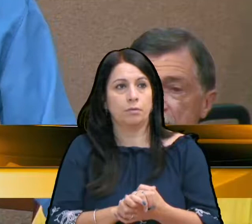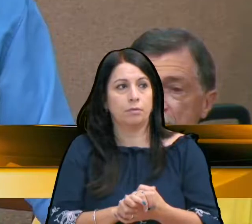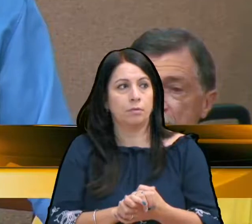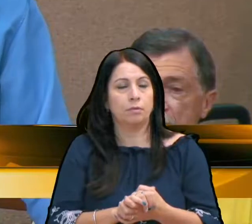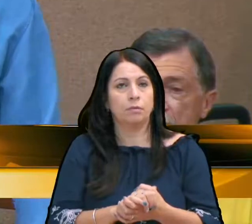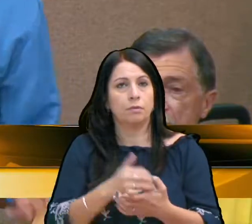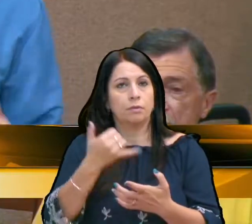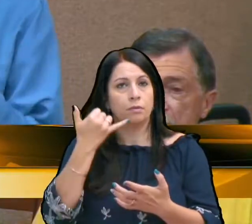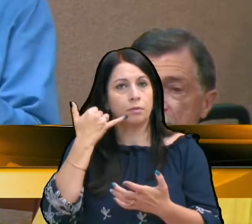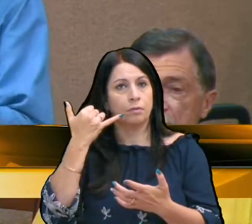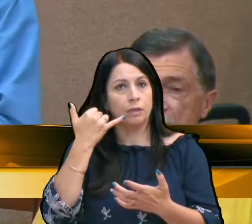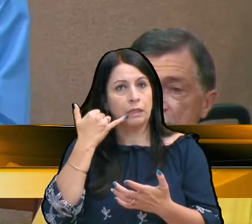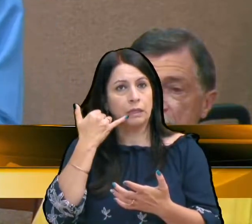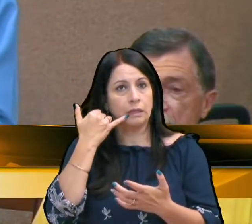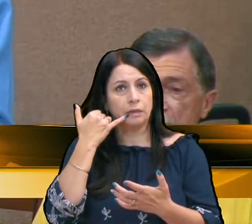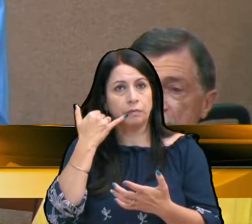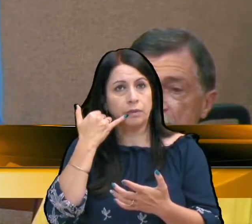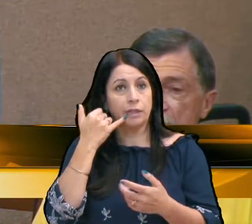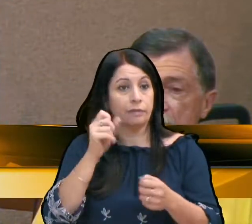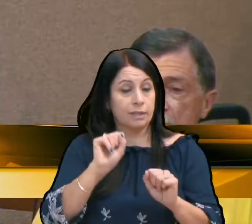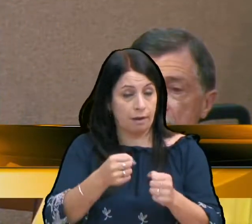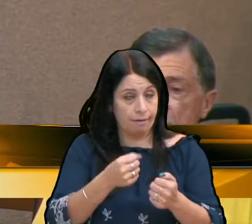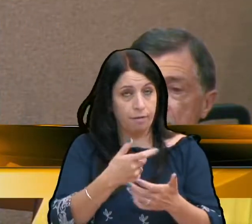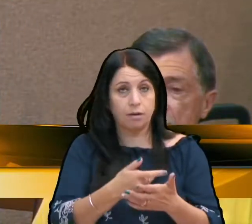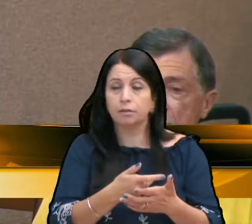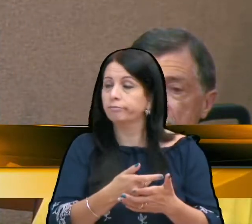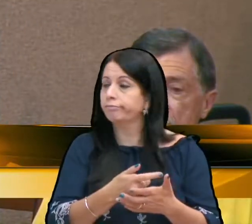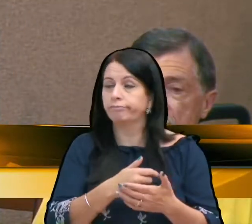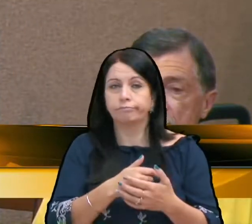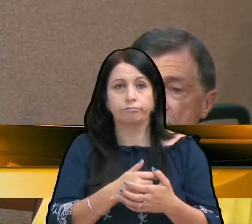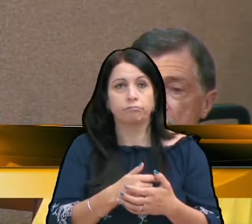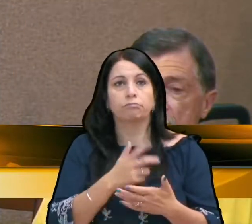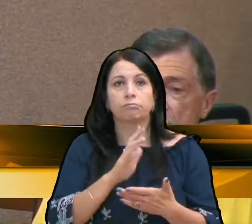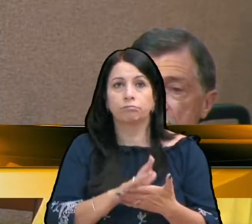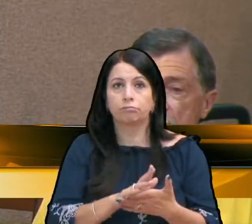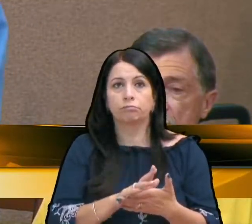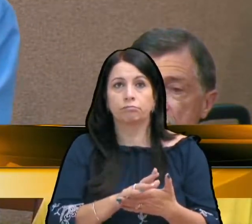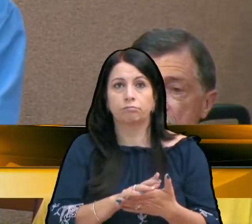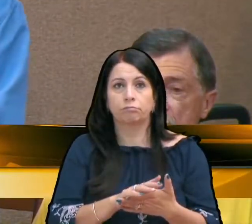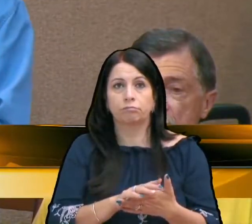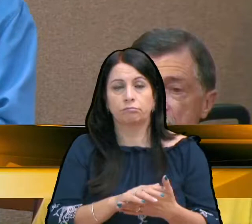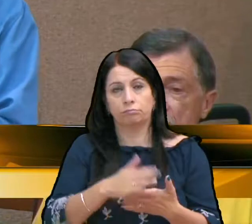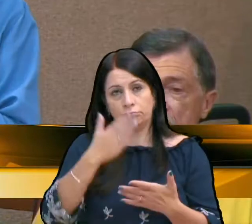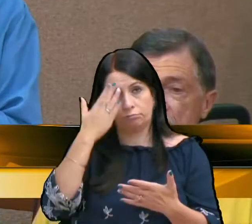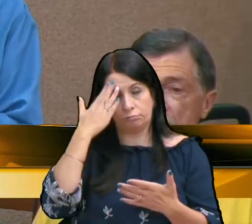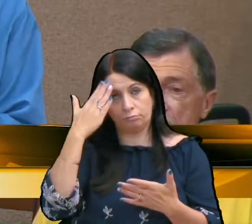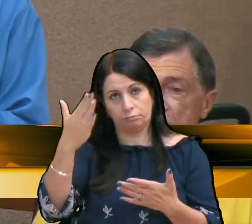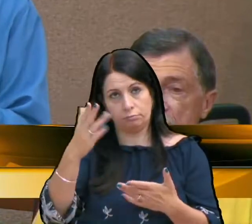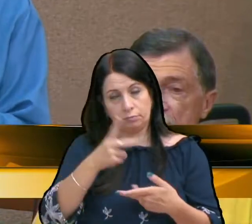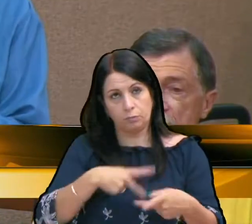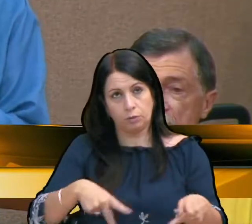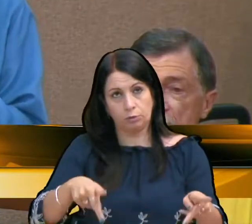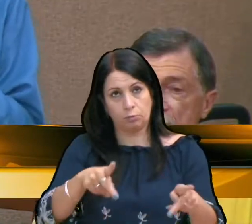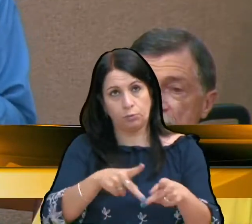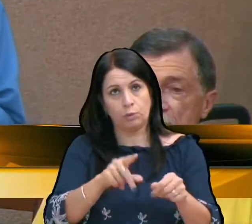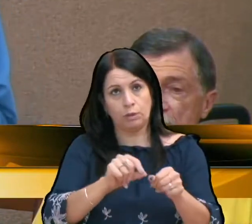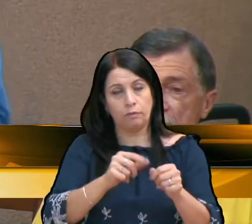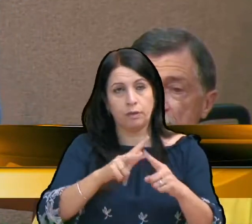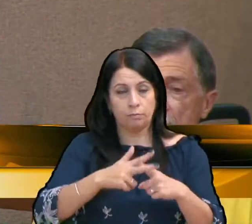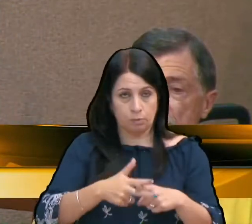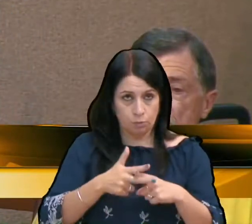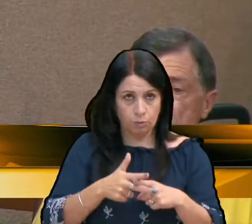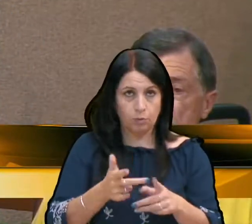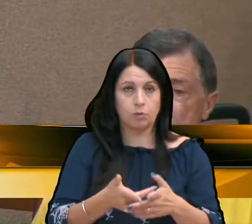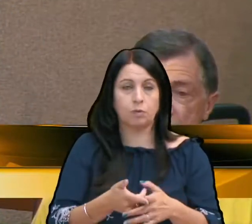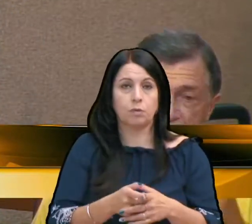de um telefone que não funcionava fixo. Mesmo assim, pelo cara a gente agradece, esse povo que faz a manutenção, que eu